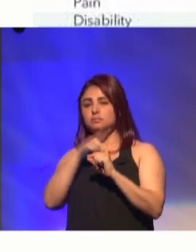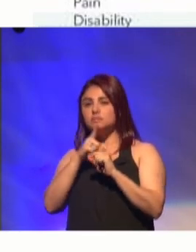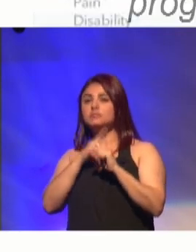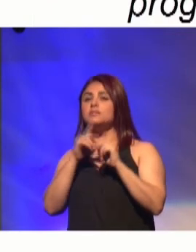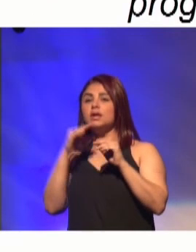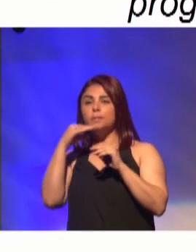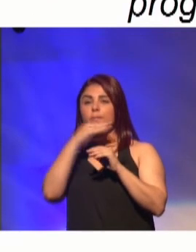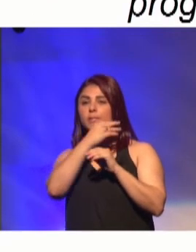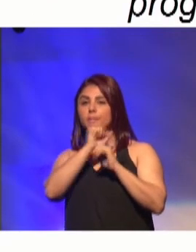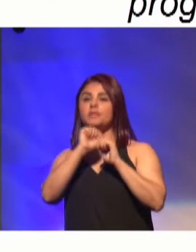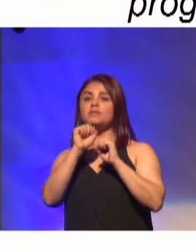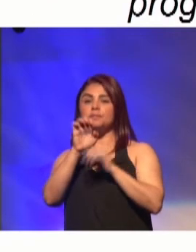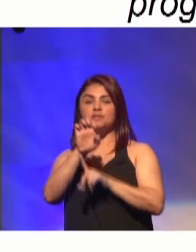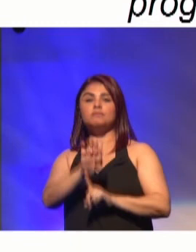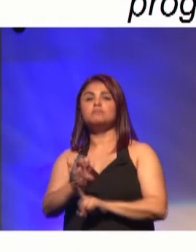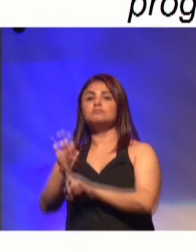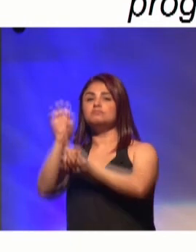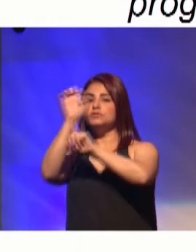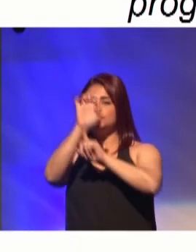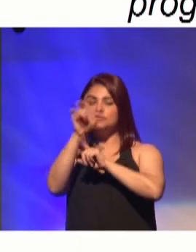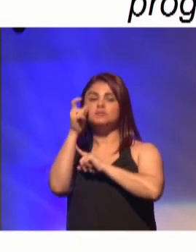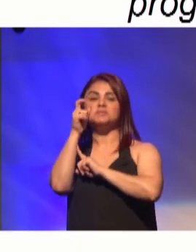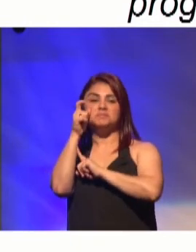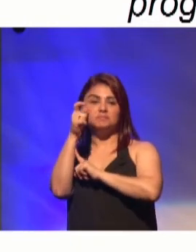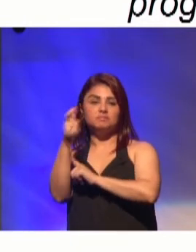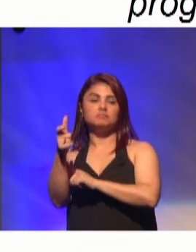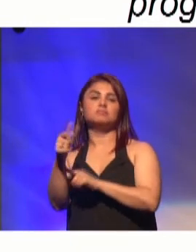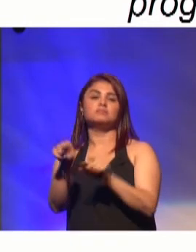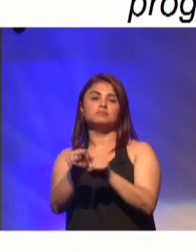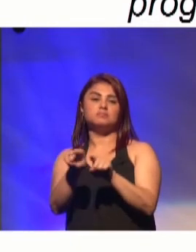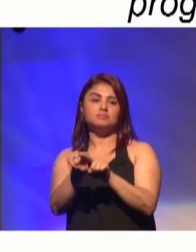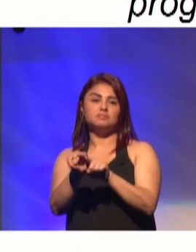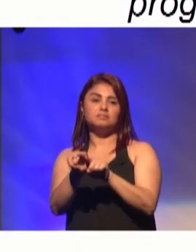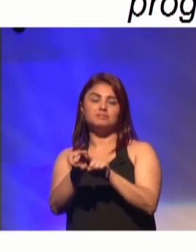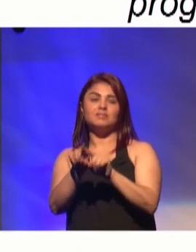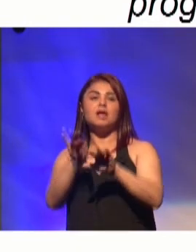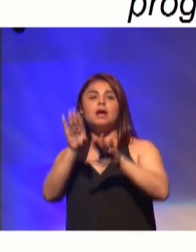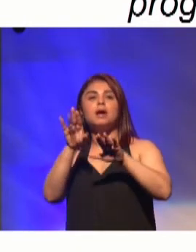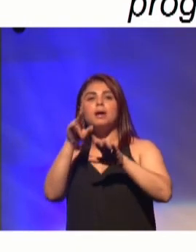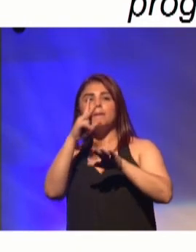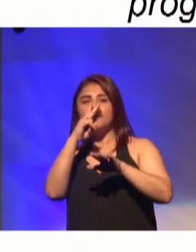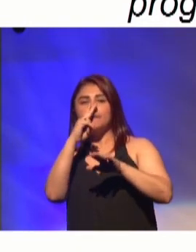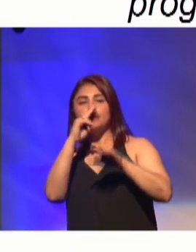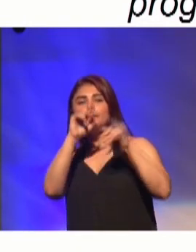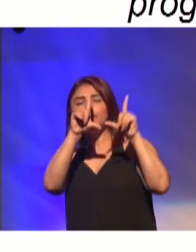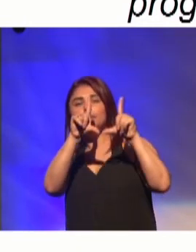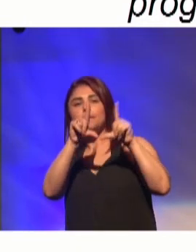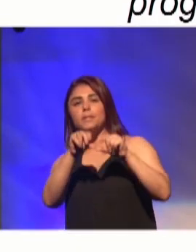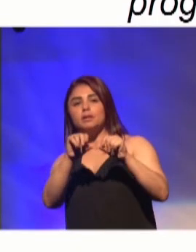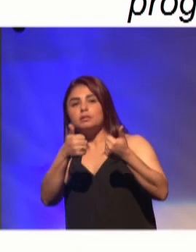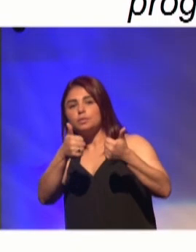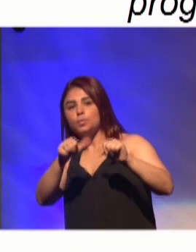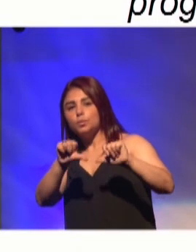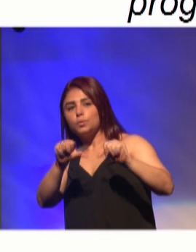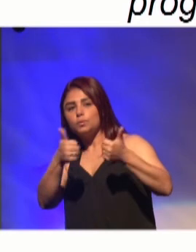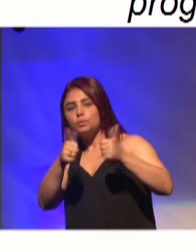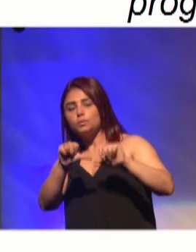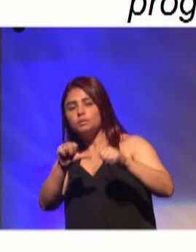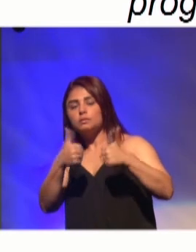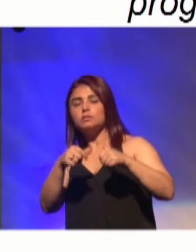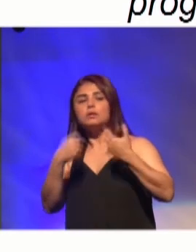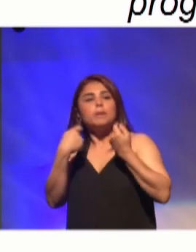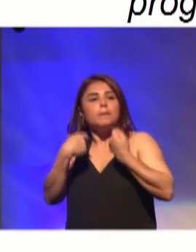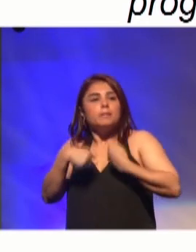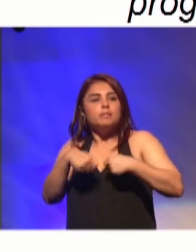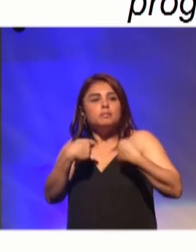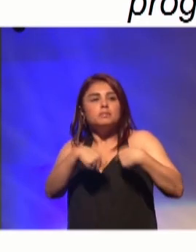evidência bastante interessante. Apesar da baixa qualidade da evidência, ou seja, ainda precisam